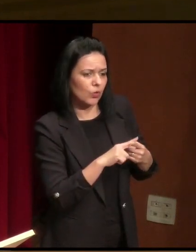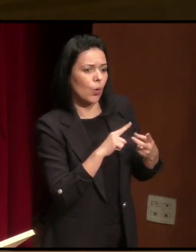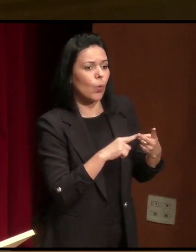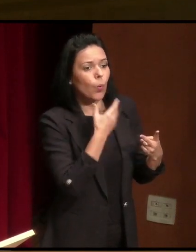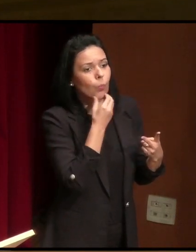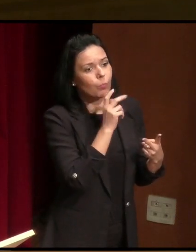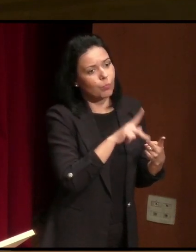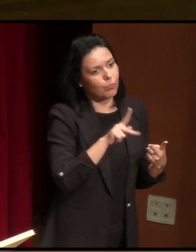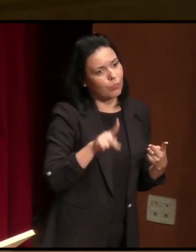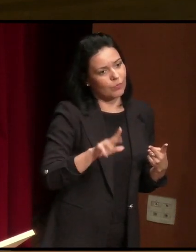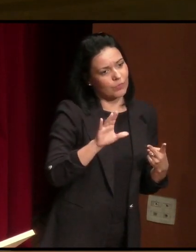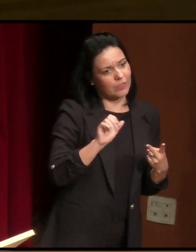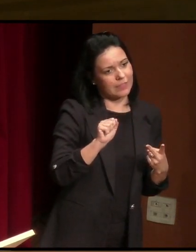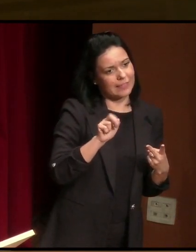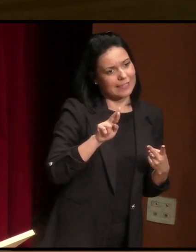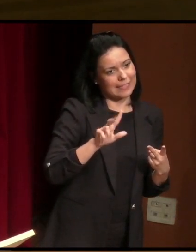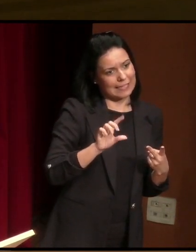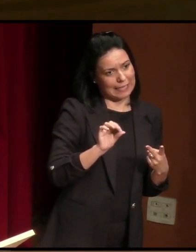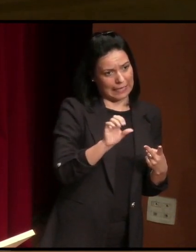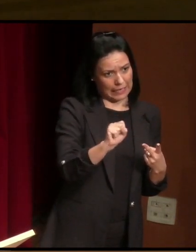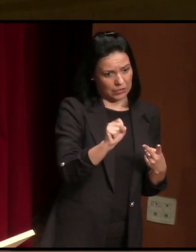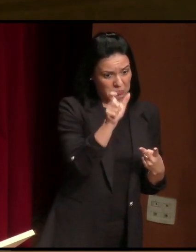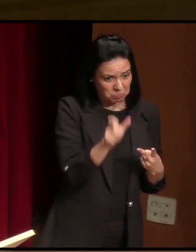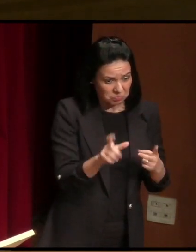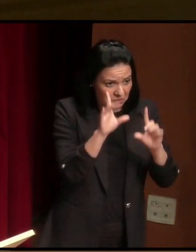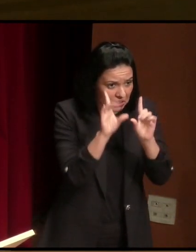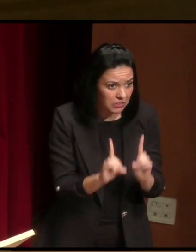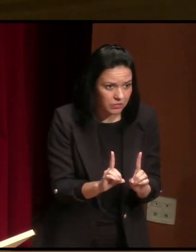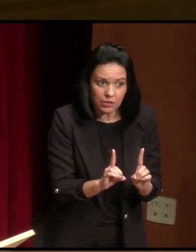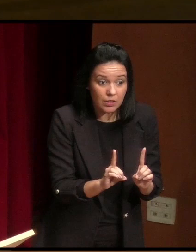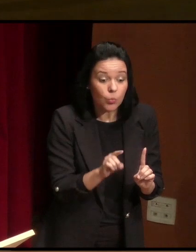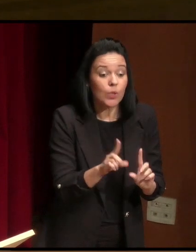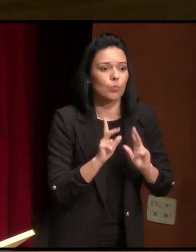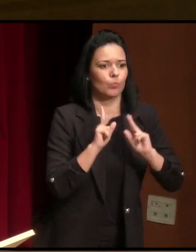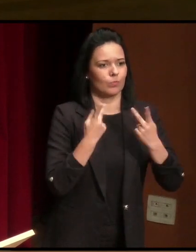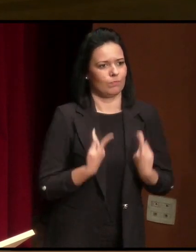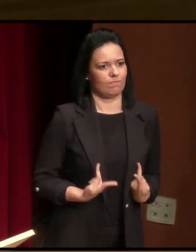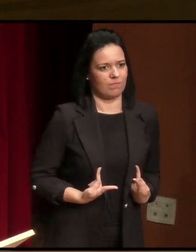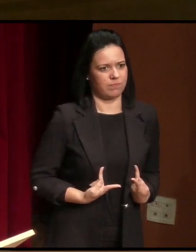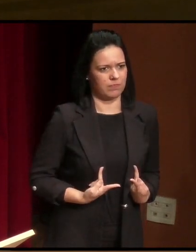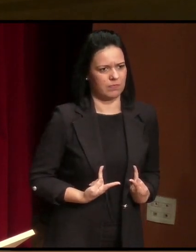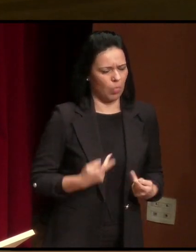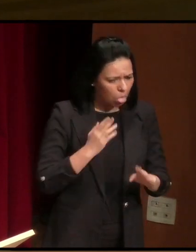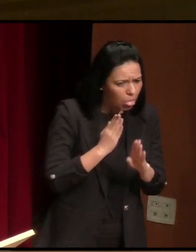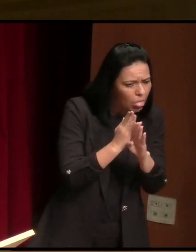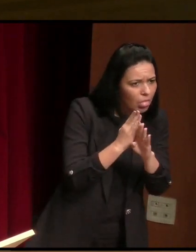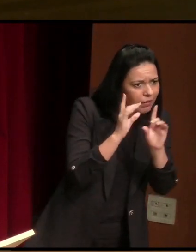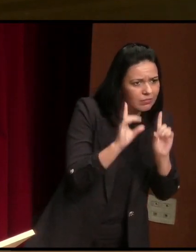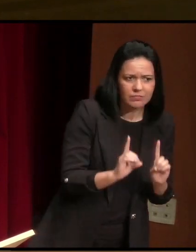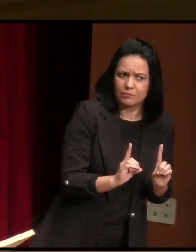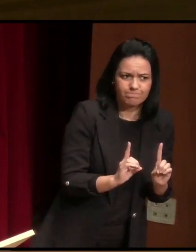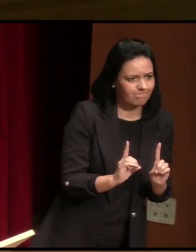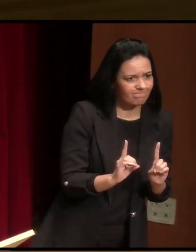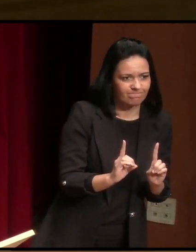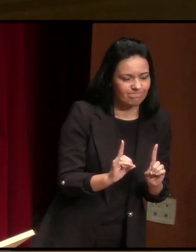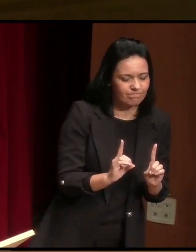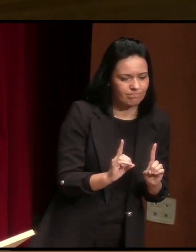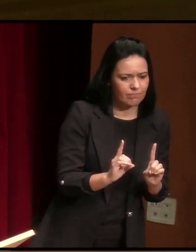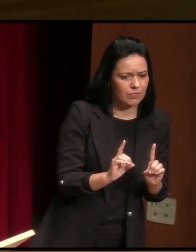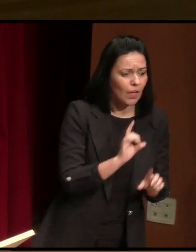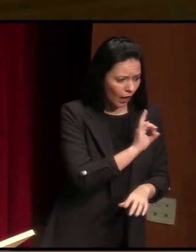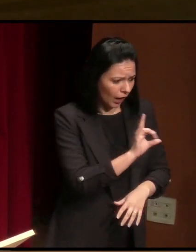Carlos, não é para a deficiência dele, é para o ser humano que ele é. Porque se eu olhar para a deficiência, está todo mundo, porque todo mundo tem